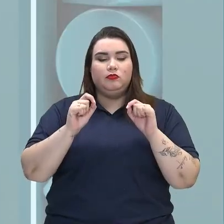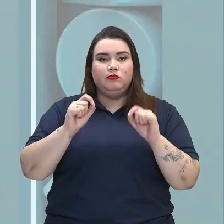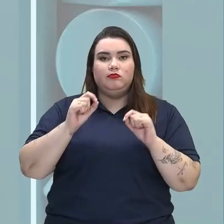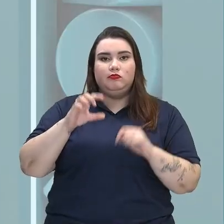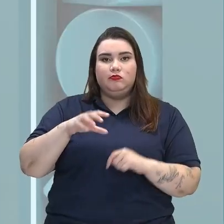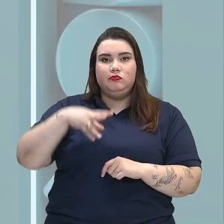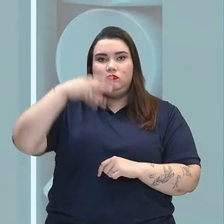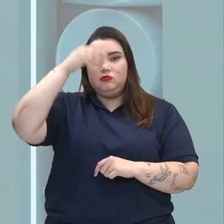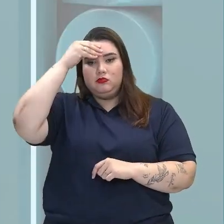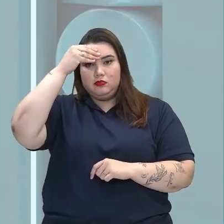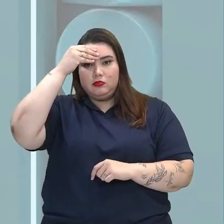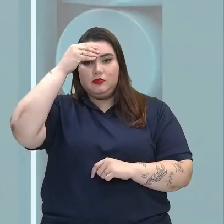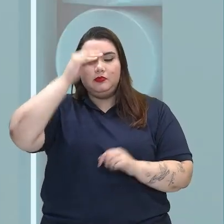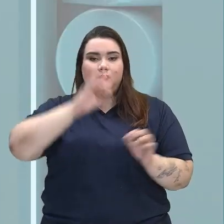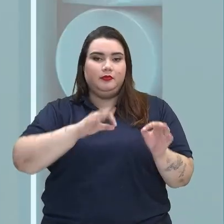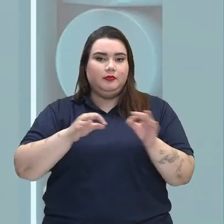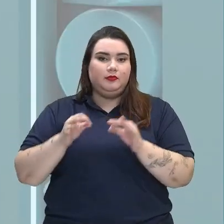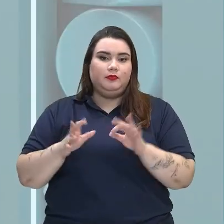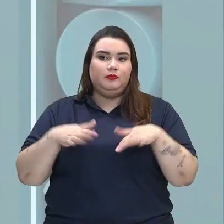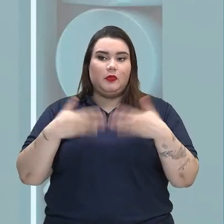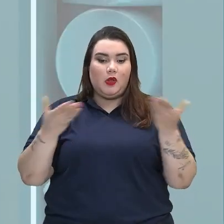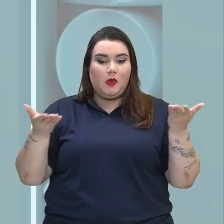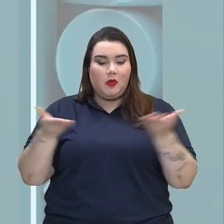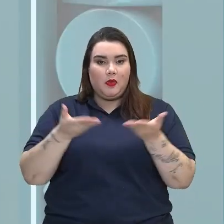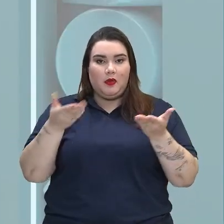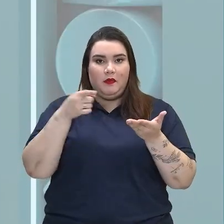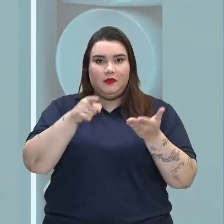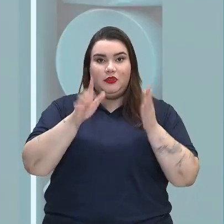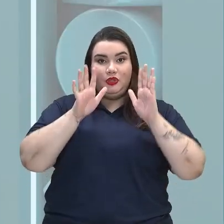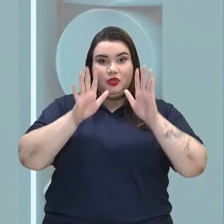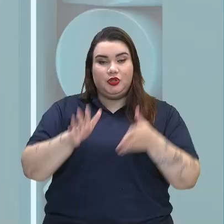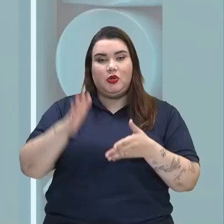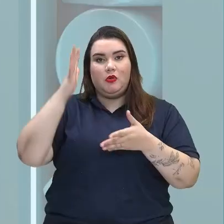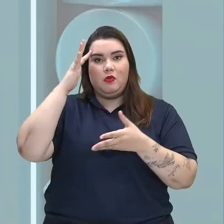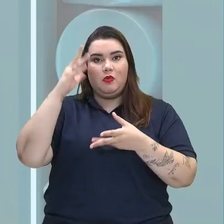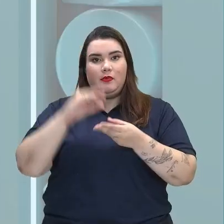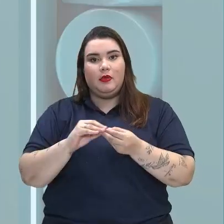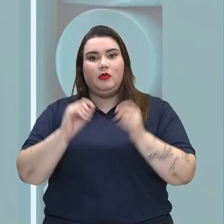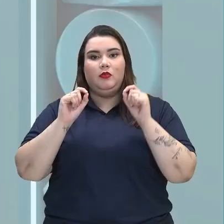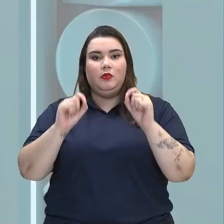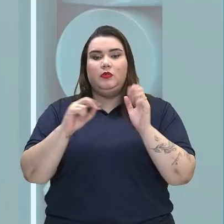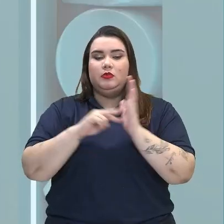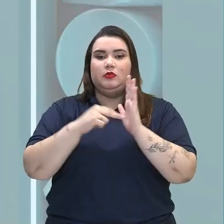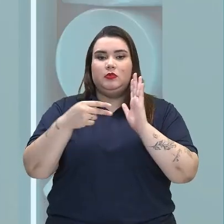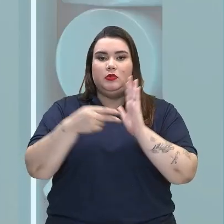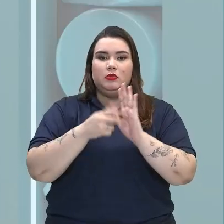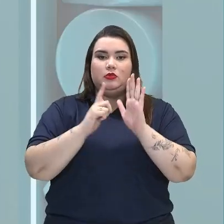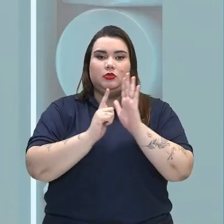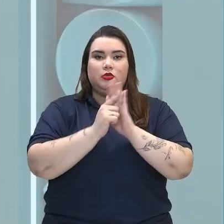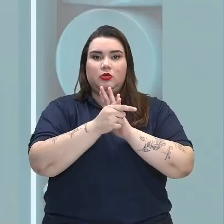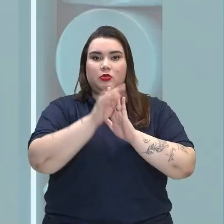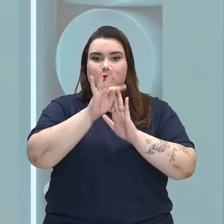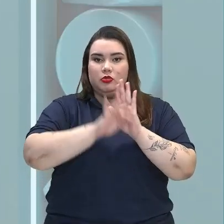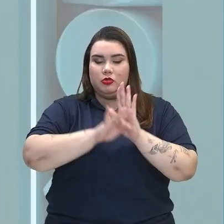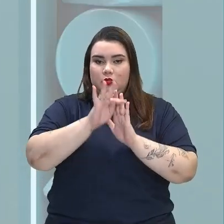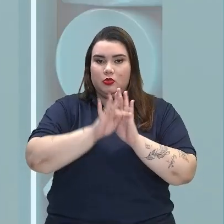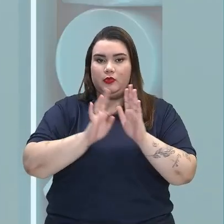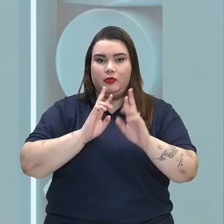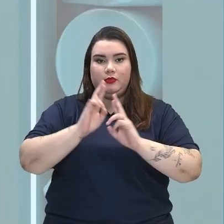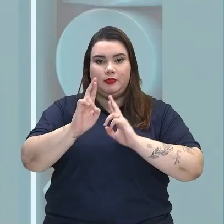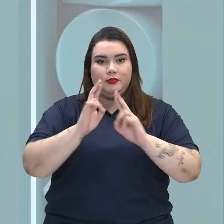memórias. Então, agora que você já entendeu em que consiste o gênero textual